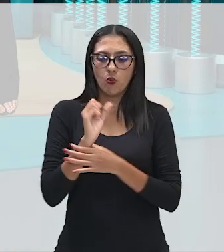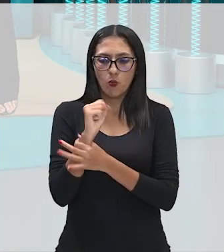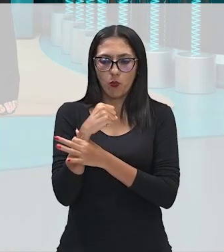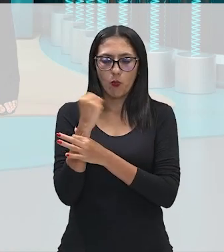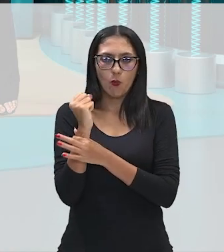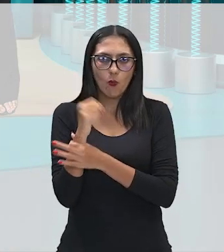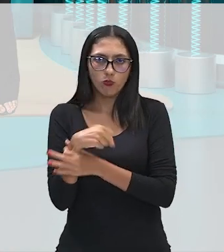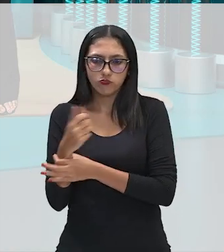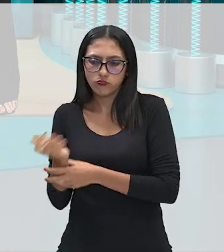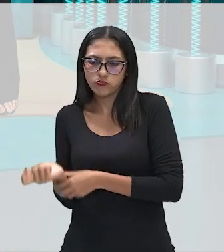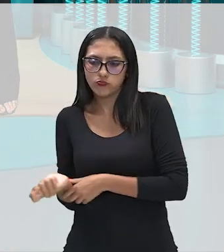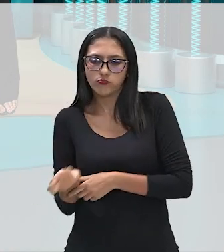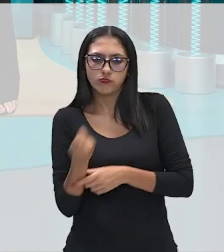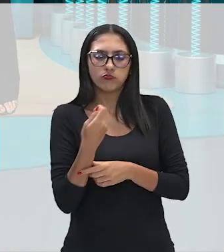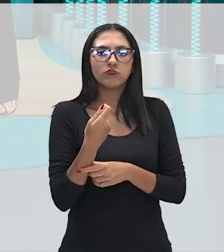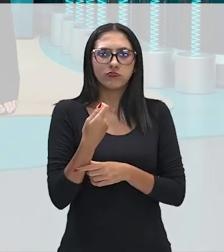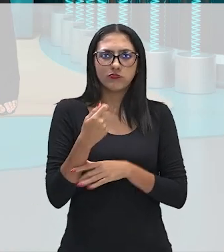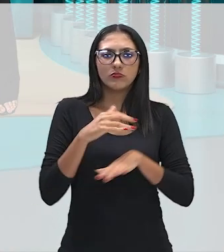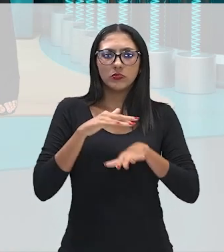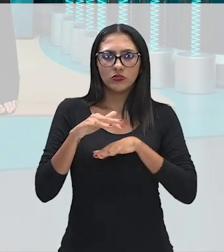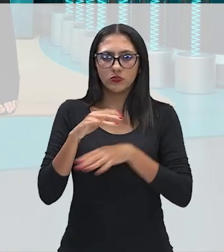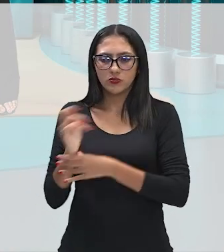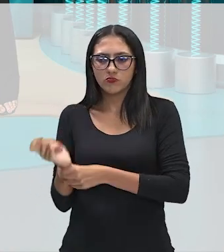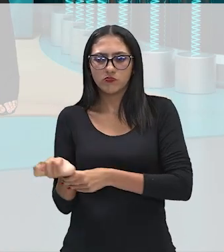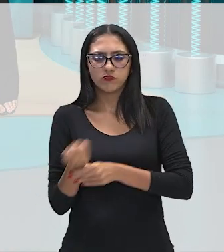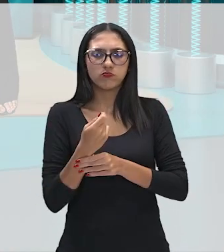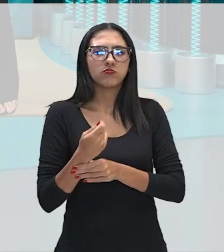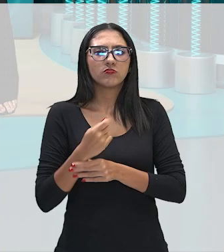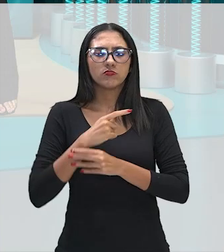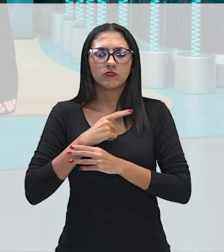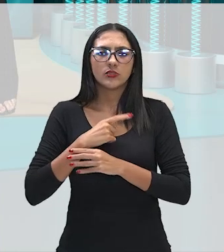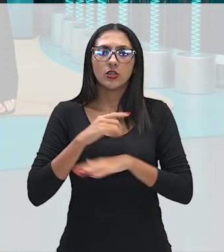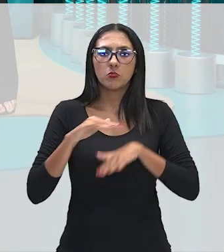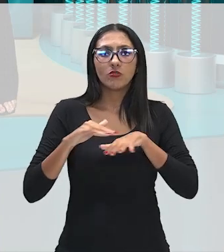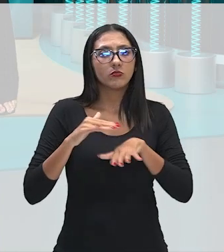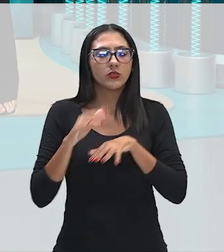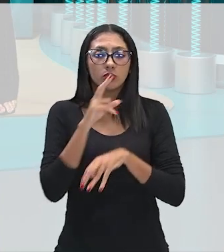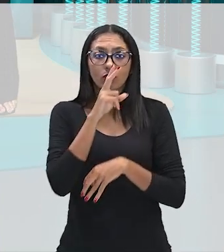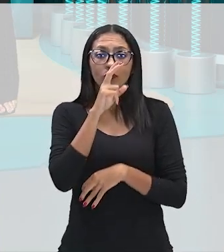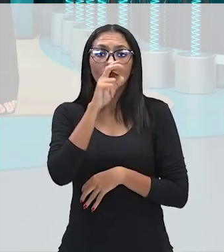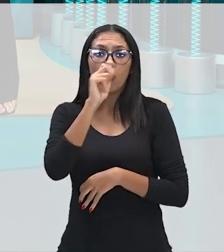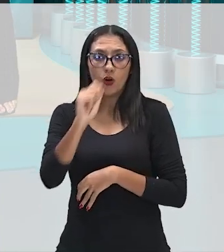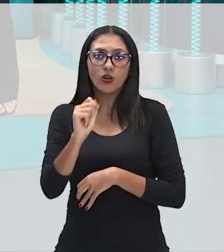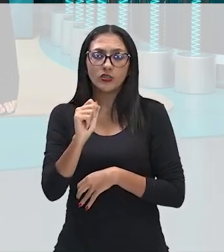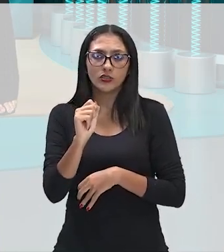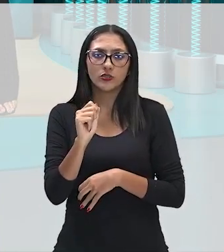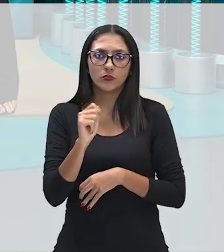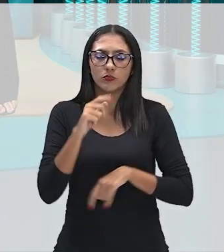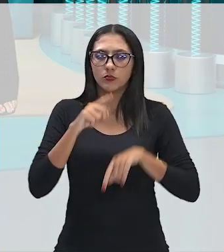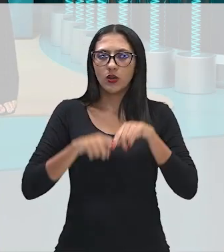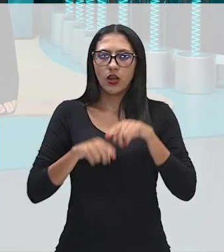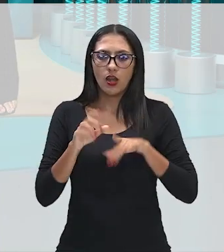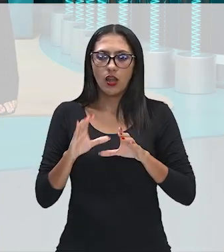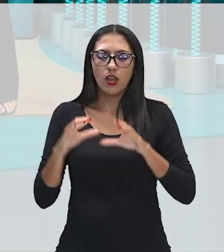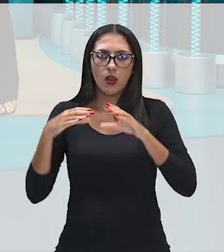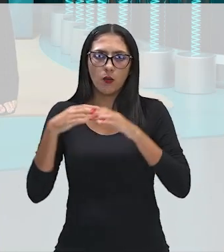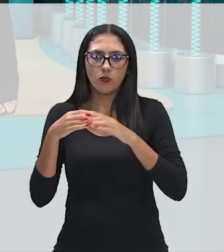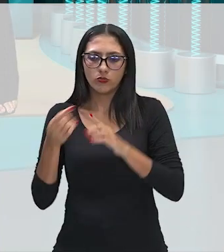para poder passar, né, da melhor forma a peteca para o campo do adversário. E a partir daí, né, vão